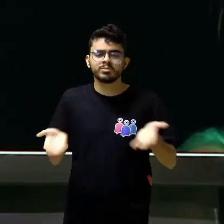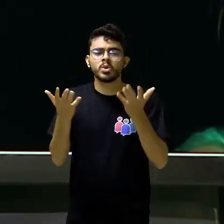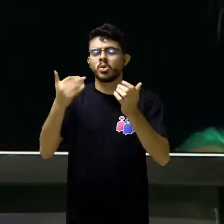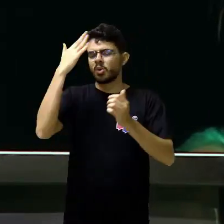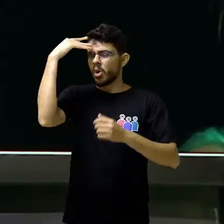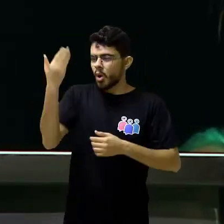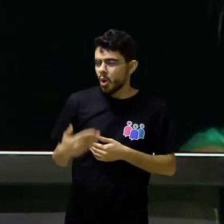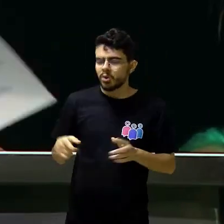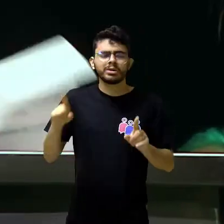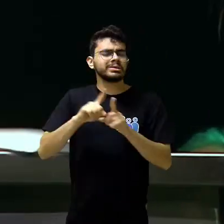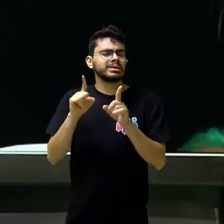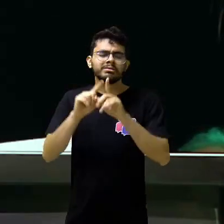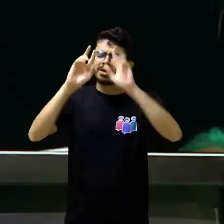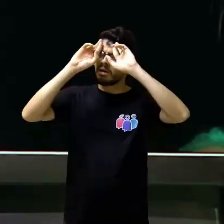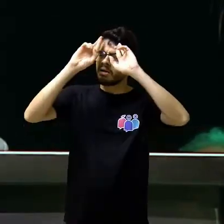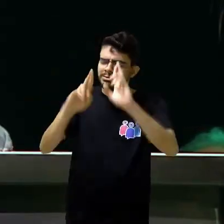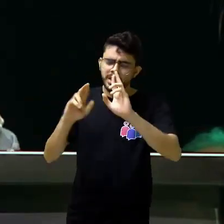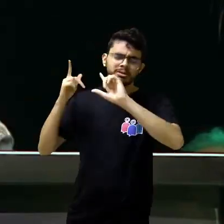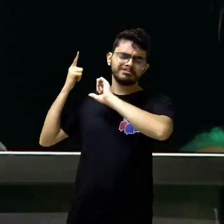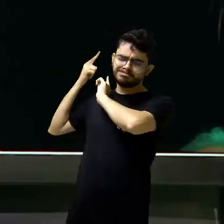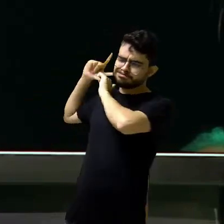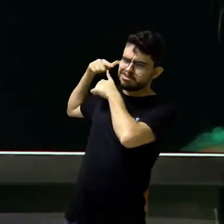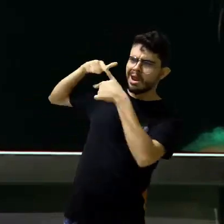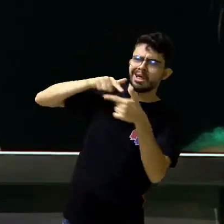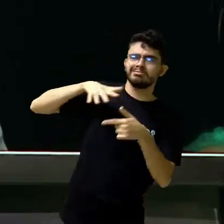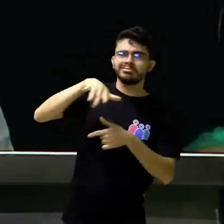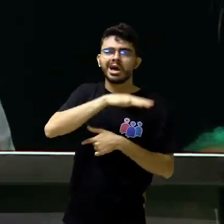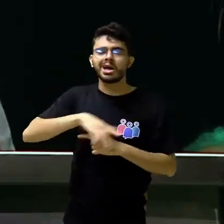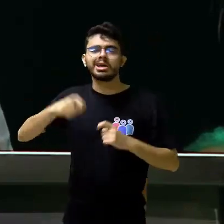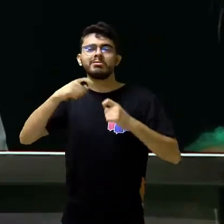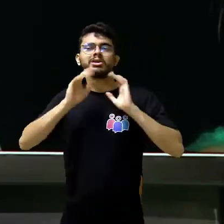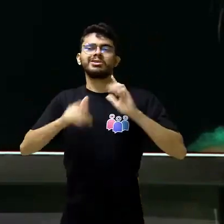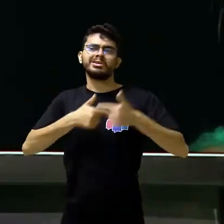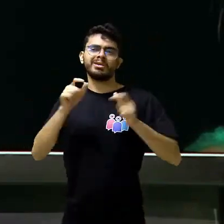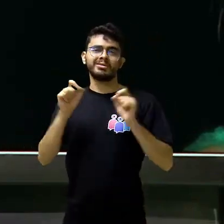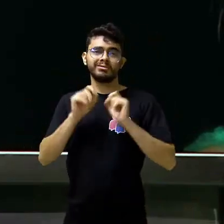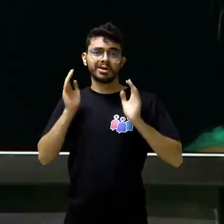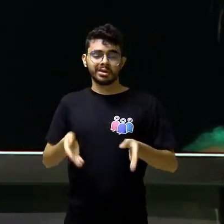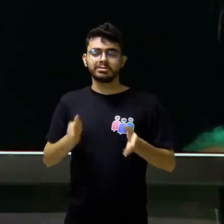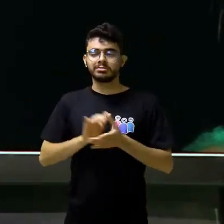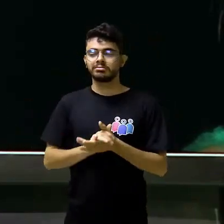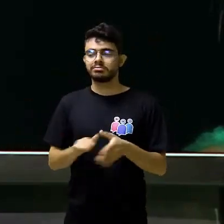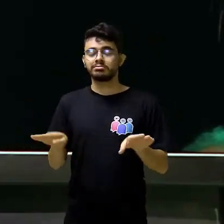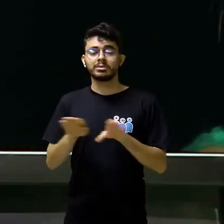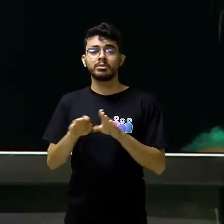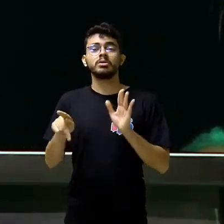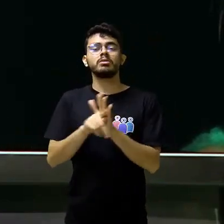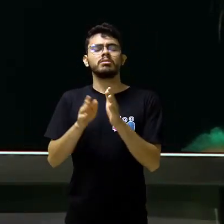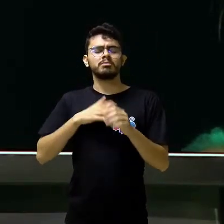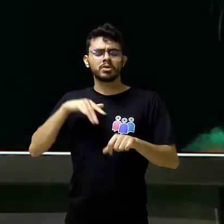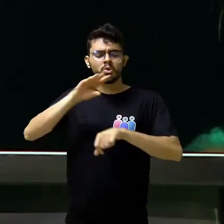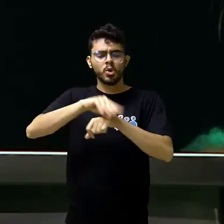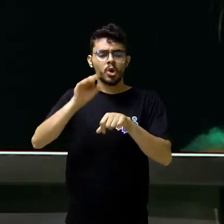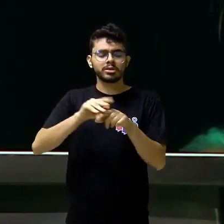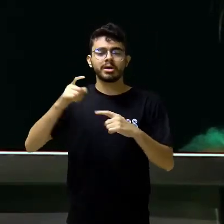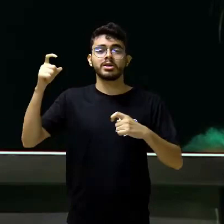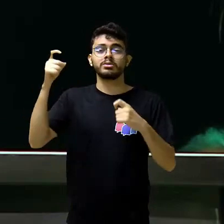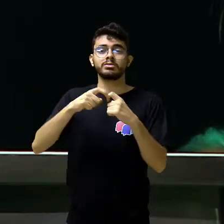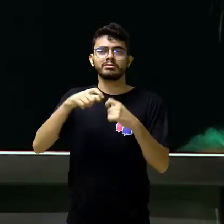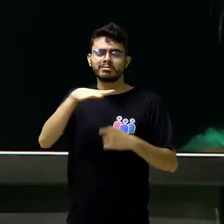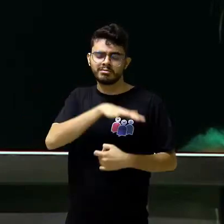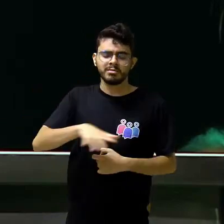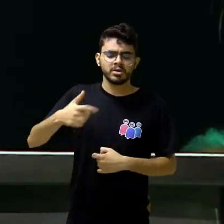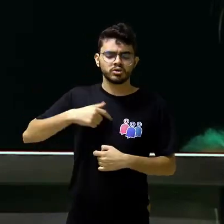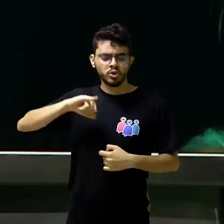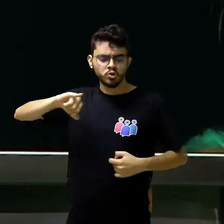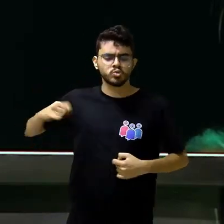nobres tradições da profissão médica. Não usarei os meus conhecimentos médicos